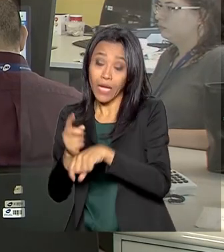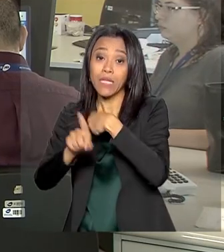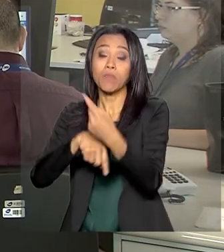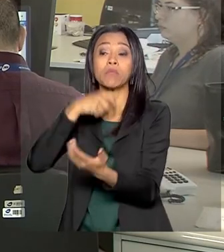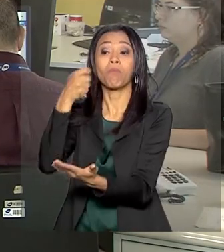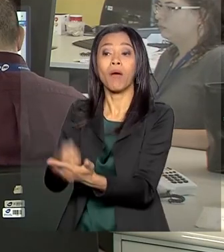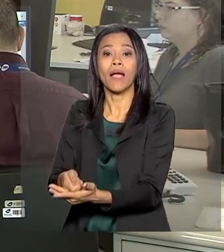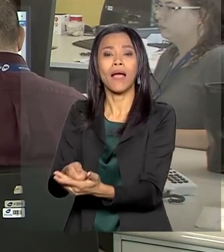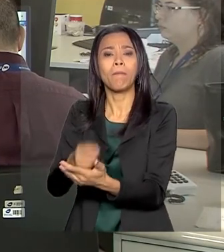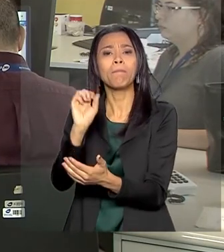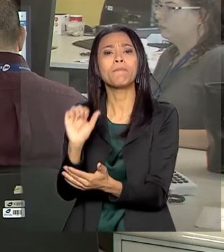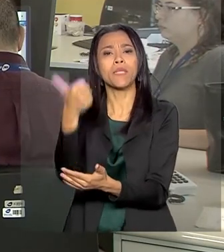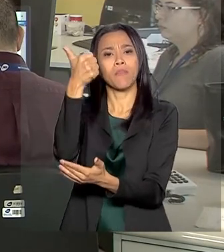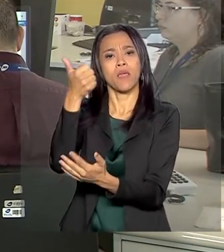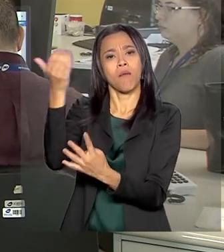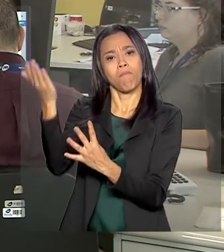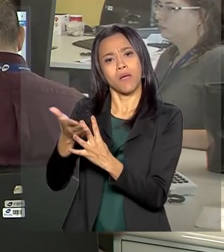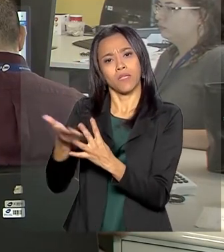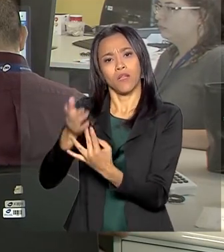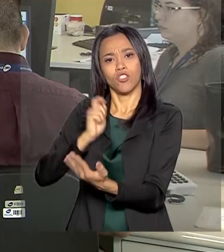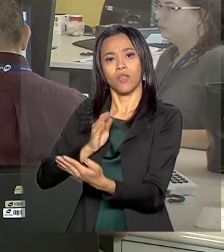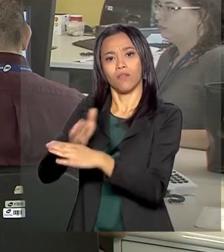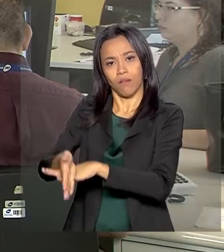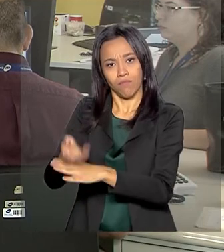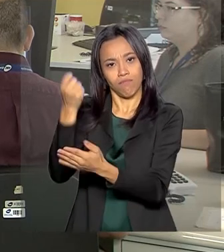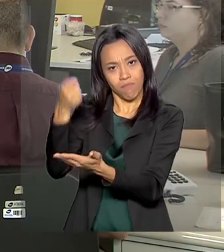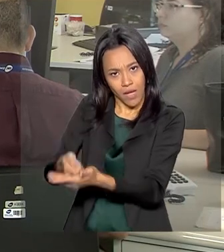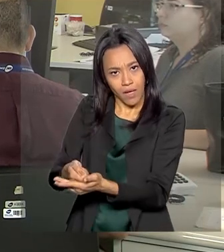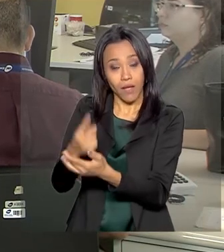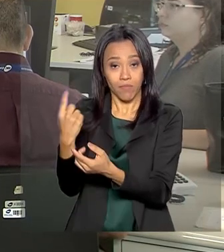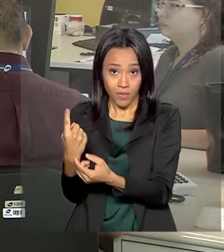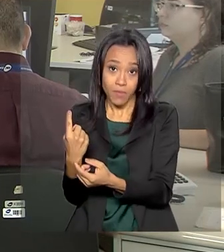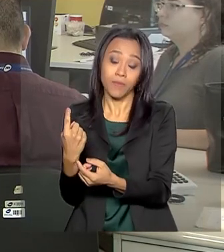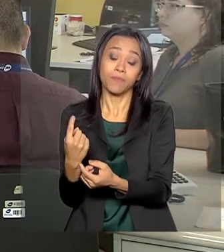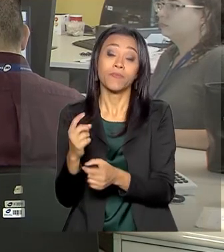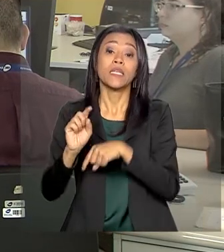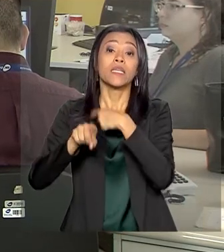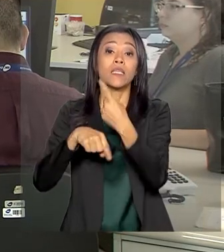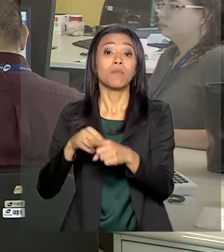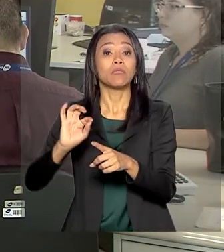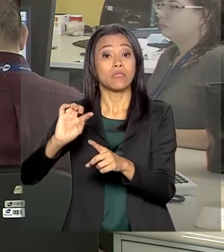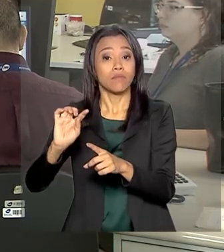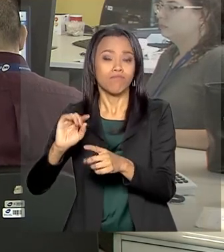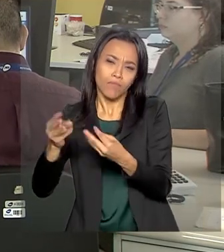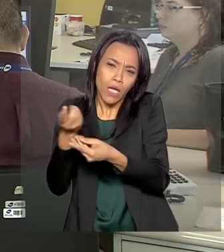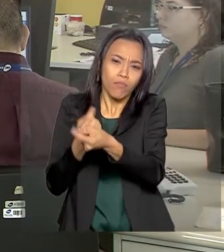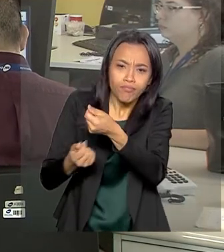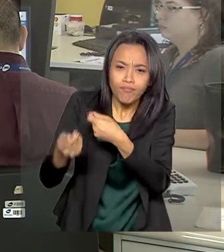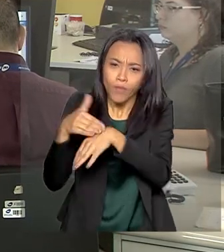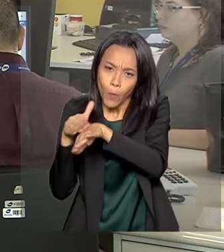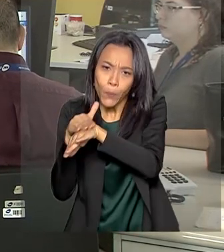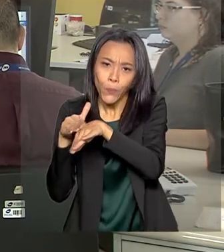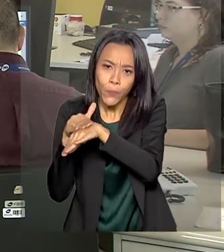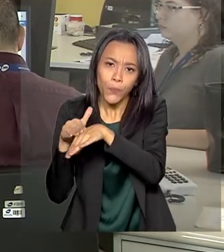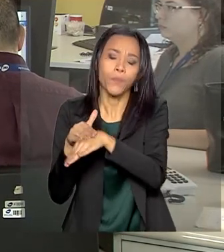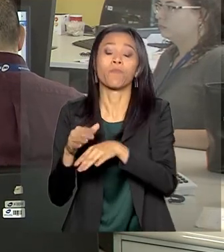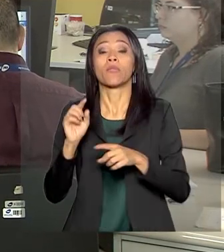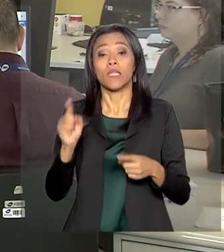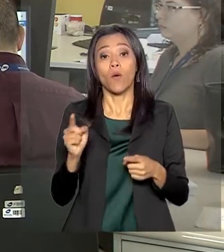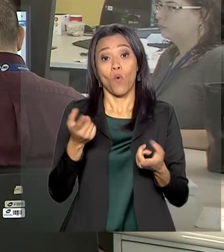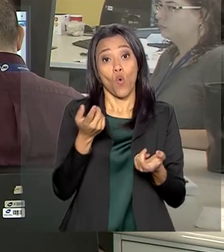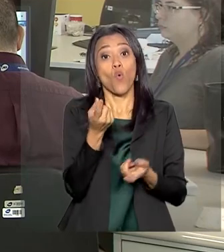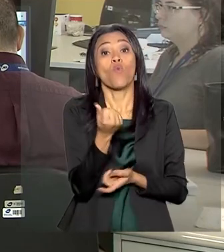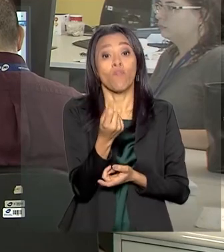corresponde ao maior valor entre 10% da dívida consolidada vencida e R$.000. O valor da parcela resultante da